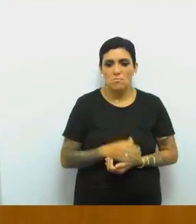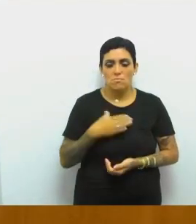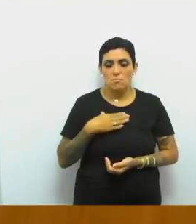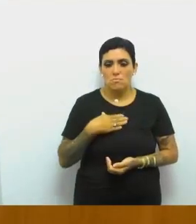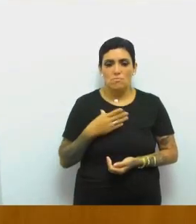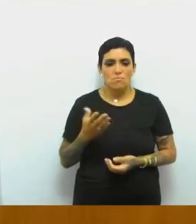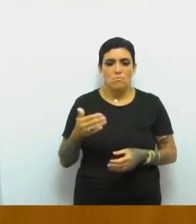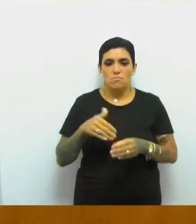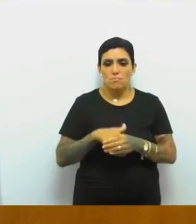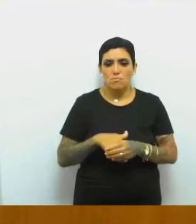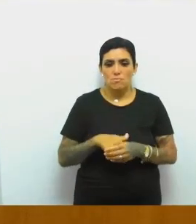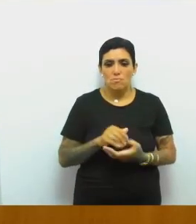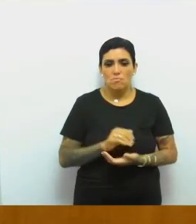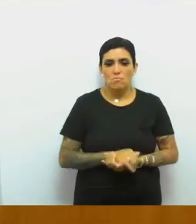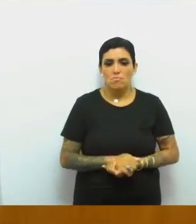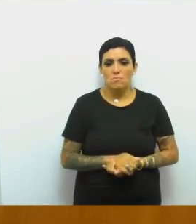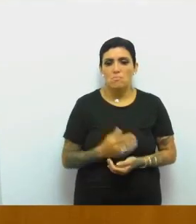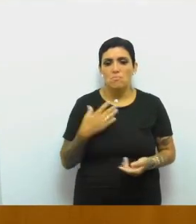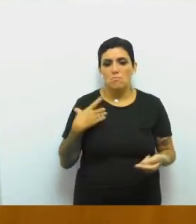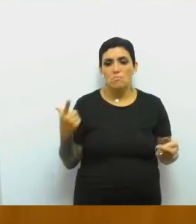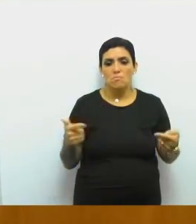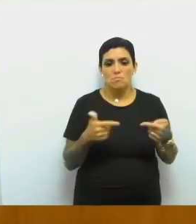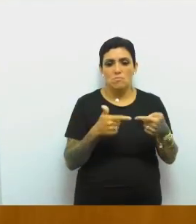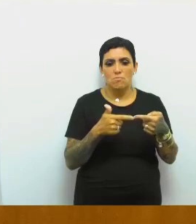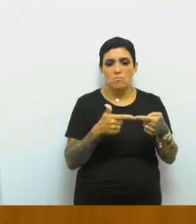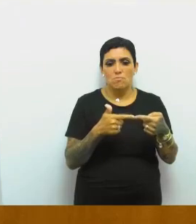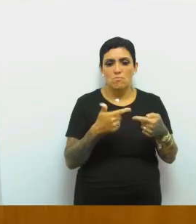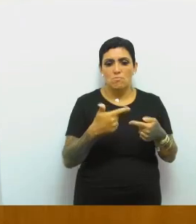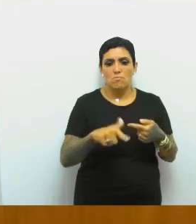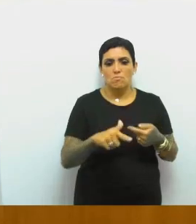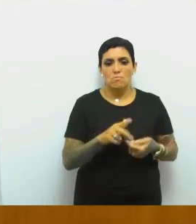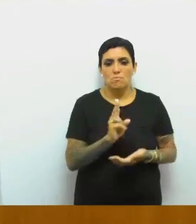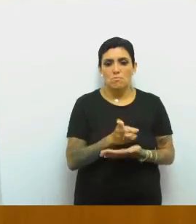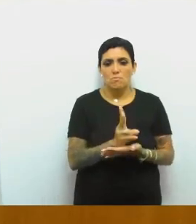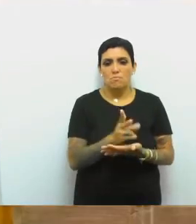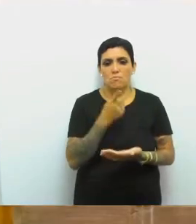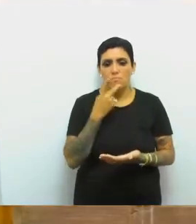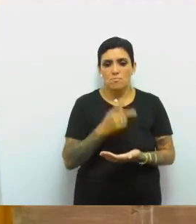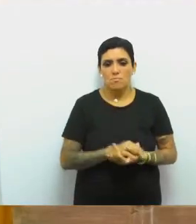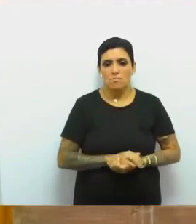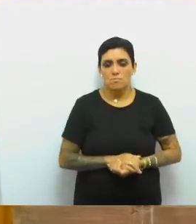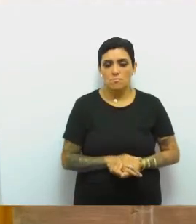aprovar, e caso eu concorde, na próxima eu aprovo. Tá bom?